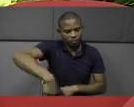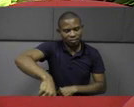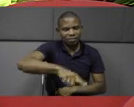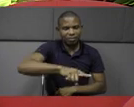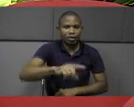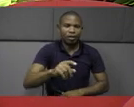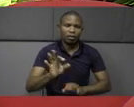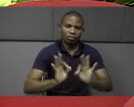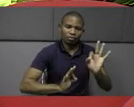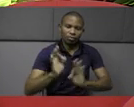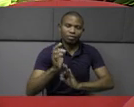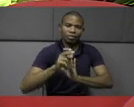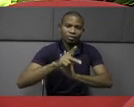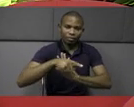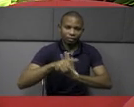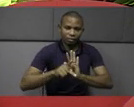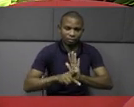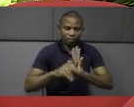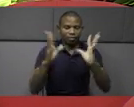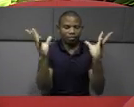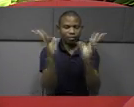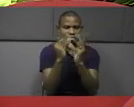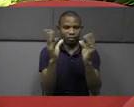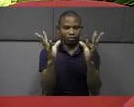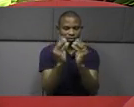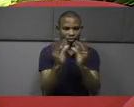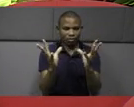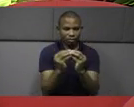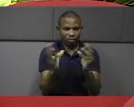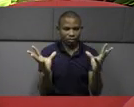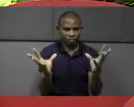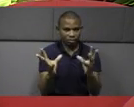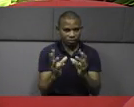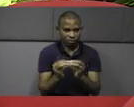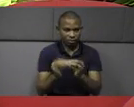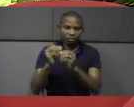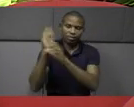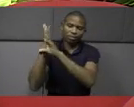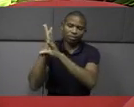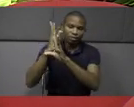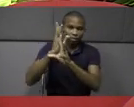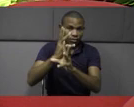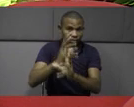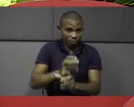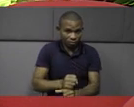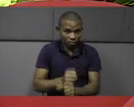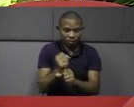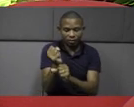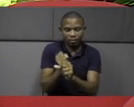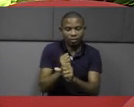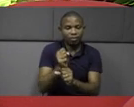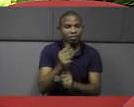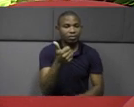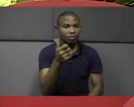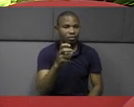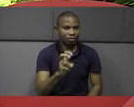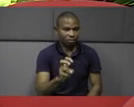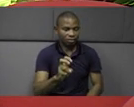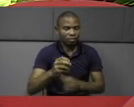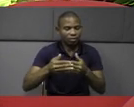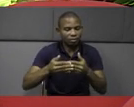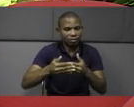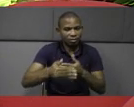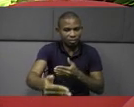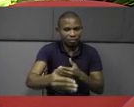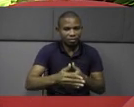luz de uma grande revisão do que a gente passou os últimos 15 anos principalmente a partir do da